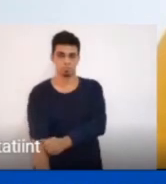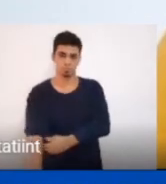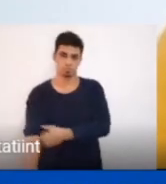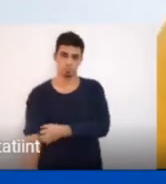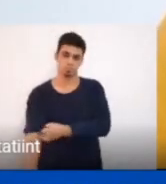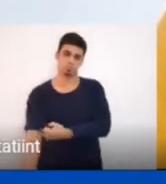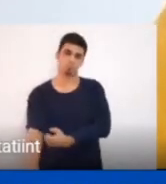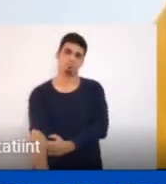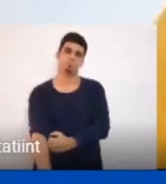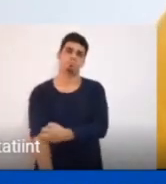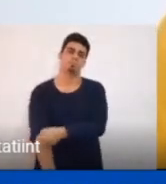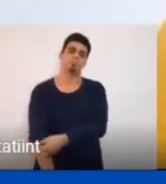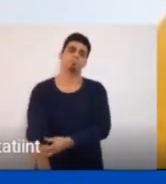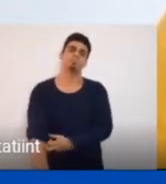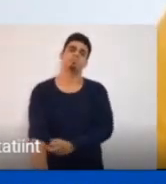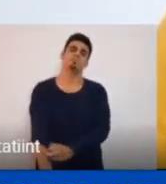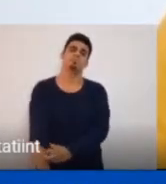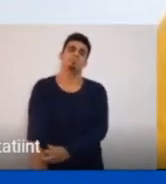como superar